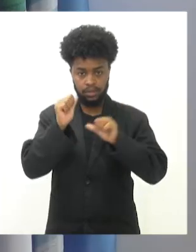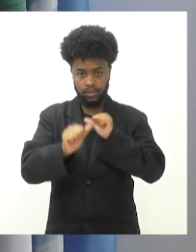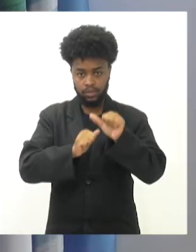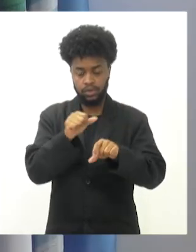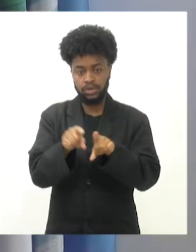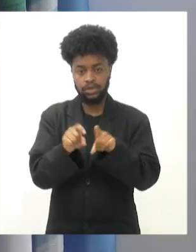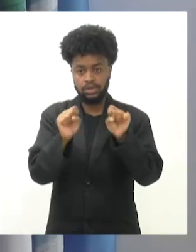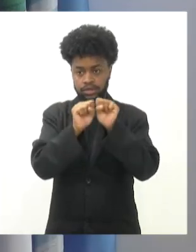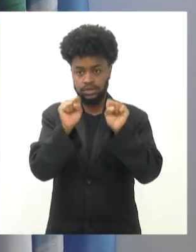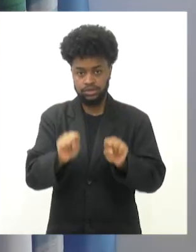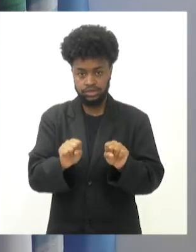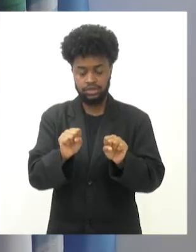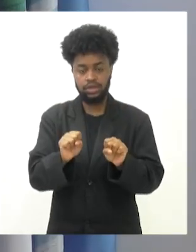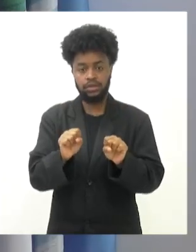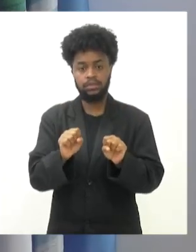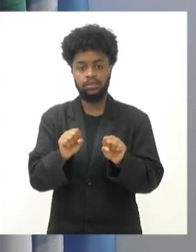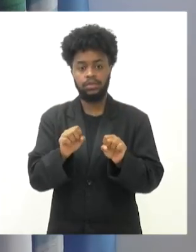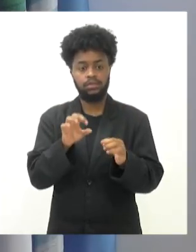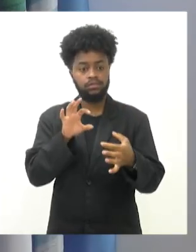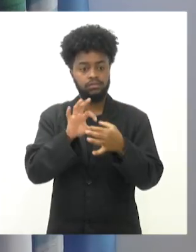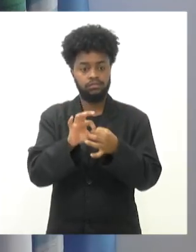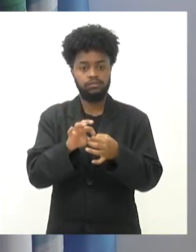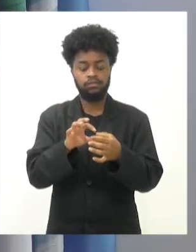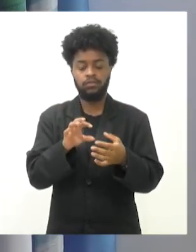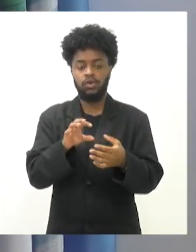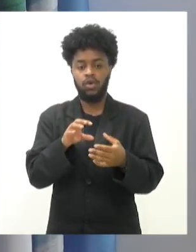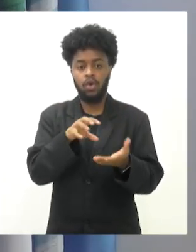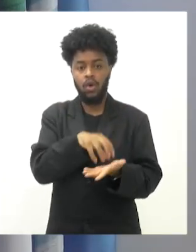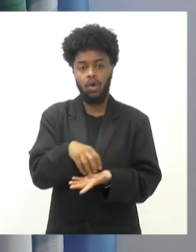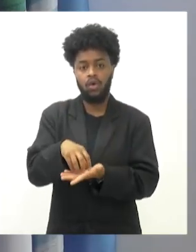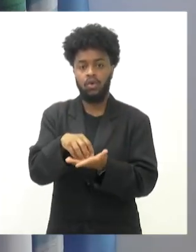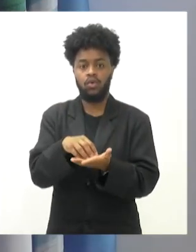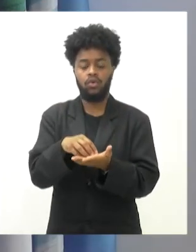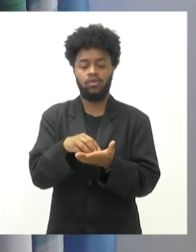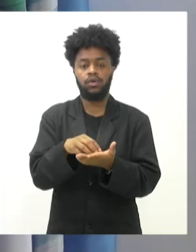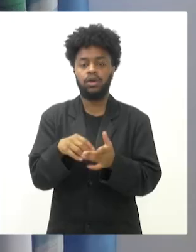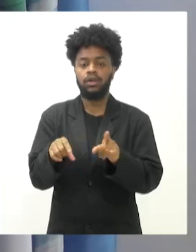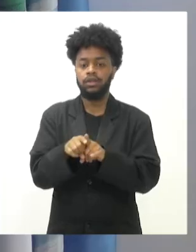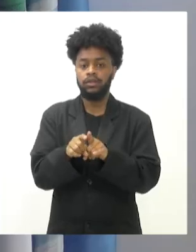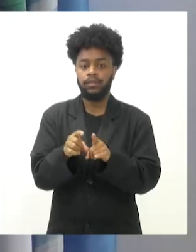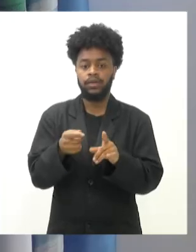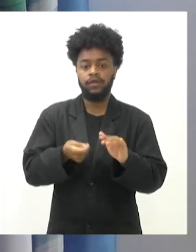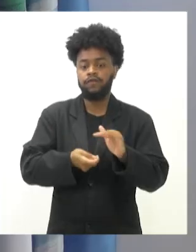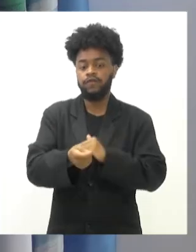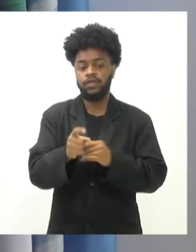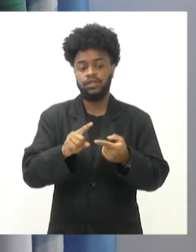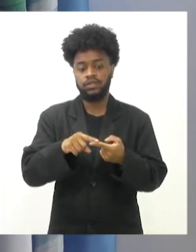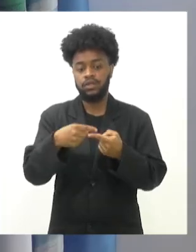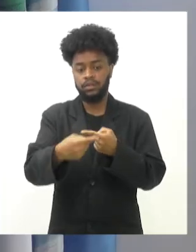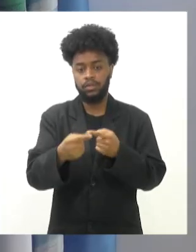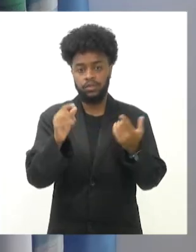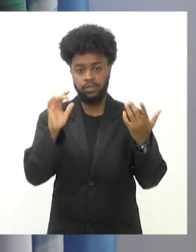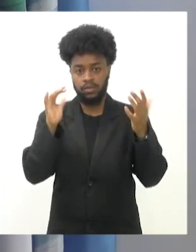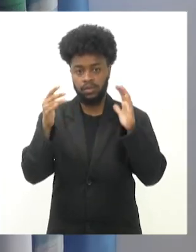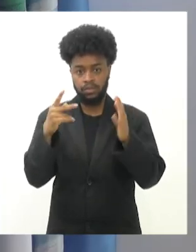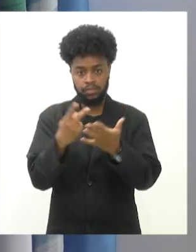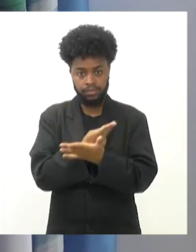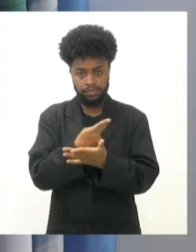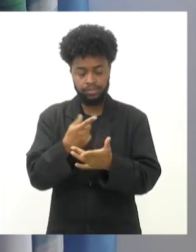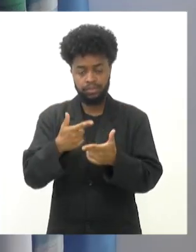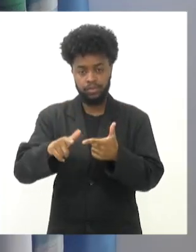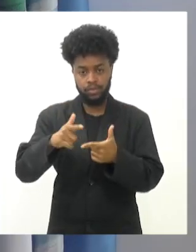hidrológico e pluviométrico, integração entre os órgãos estaduais, federais e municipais e investimentos realizados após tragédia para o fortalecimento da